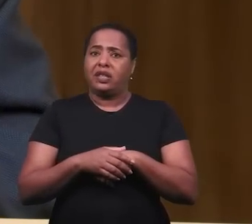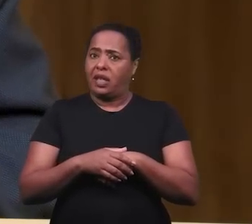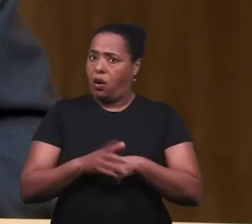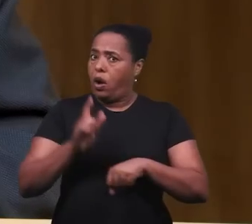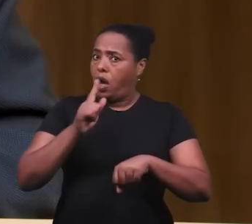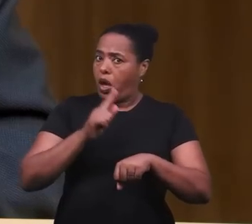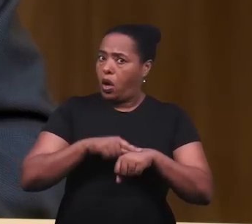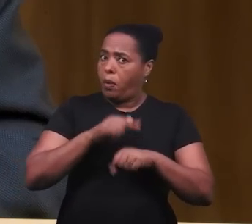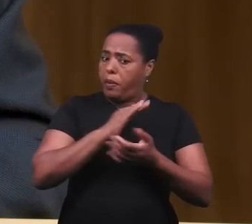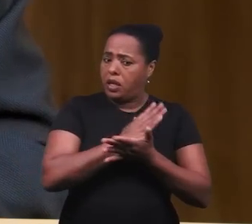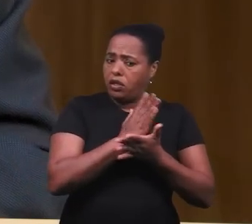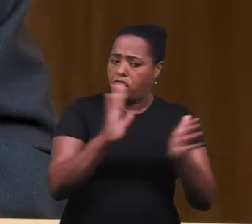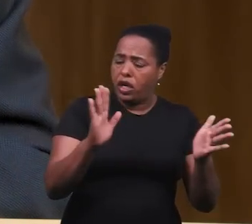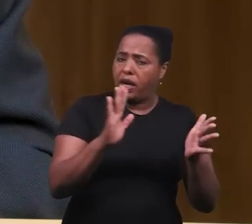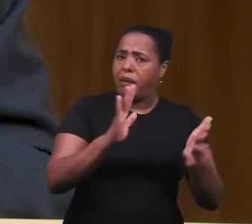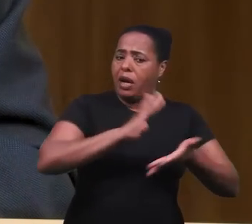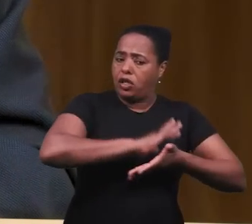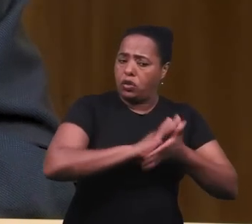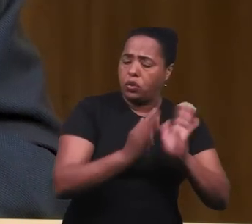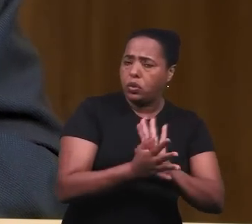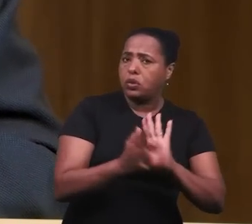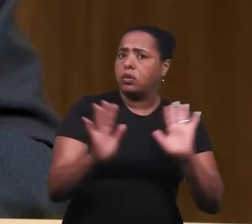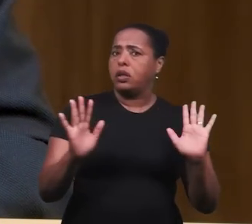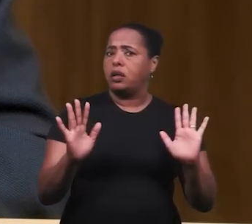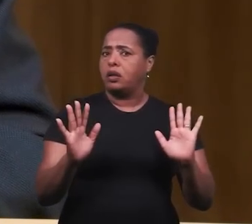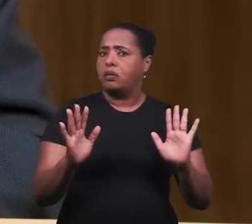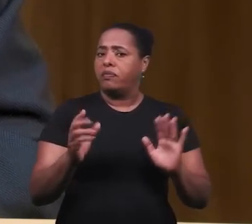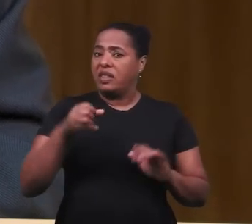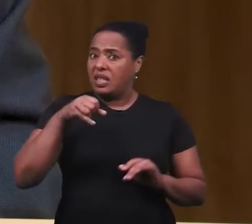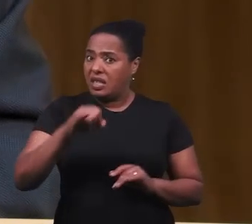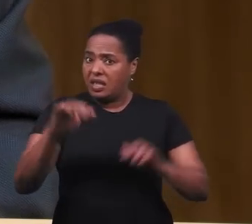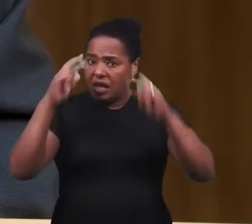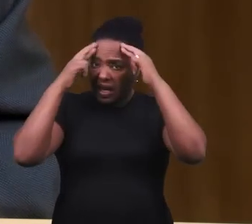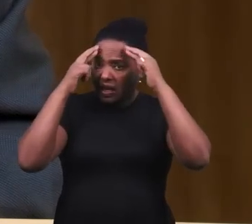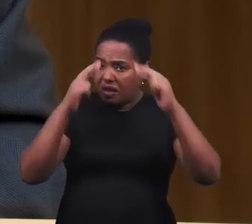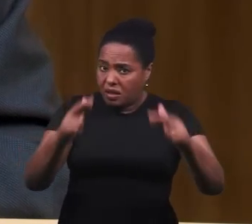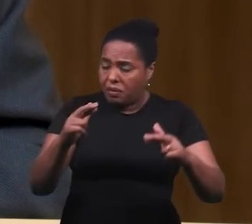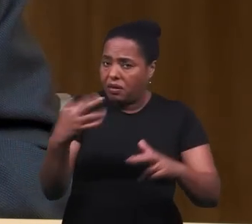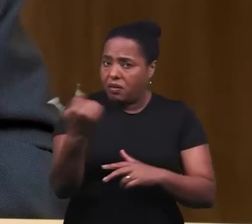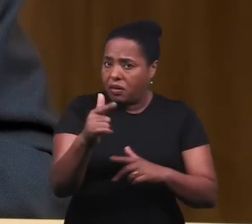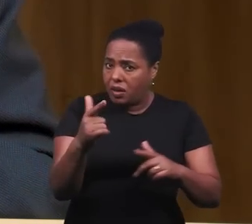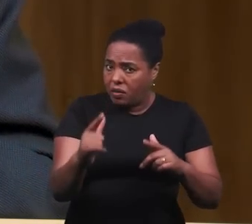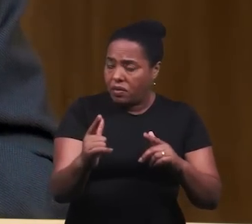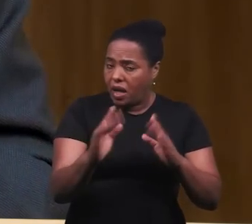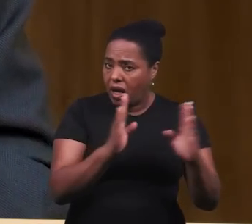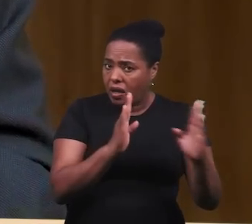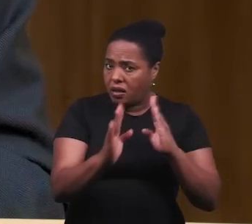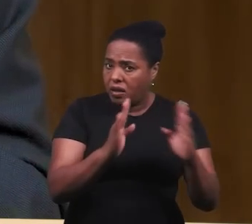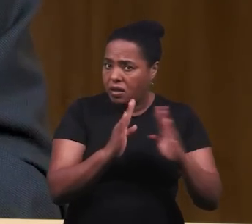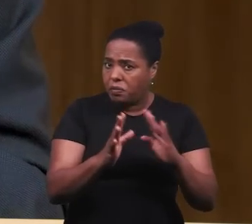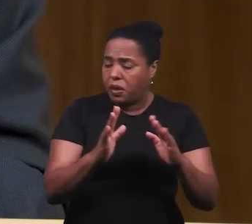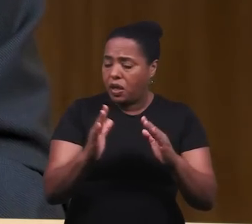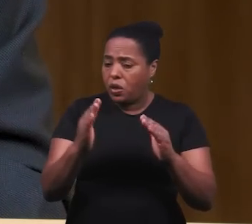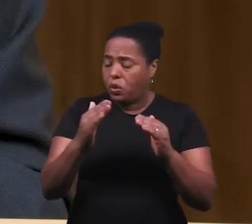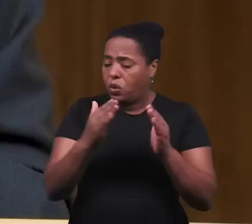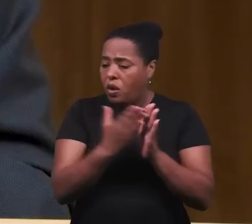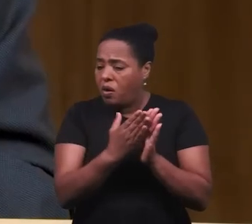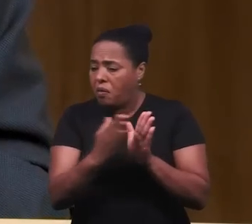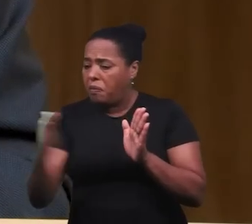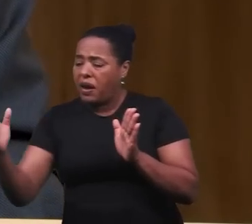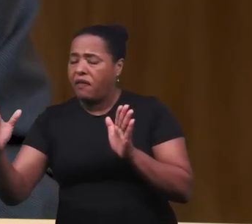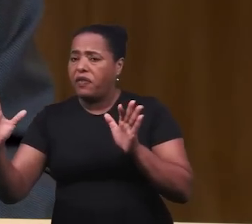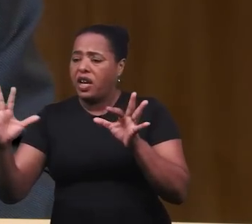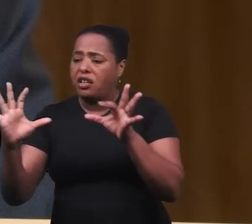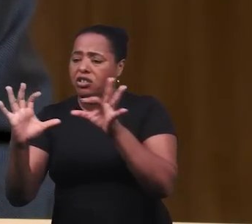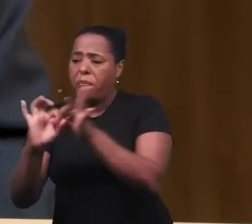hora que não dá mais. Ou seja, é o tempo de matar. É o tempo que aquilo tem que morrer. E se você não respeita esse